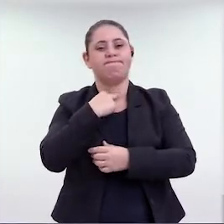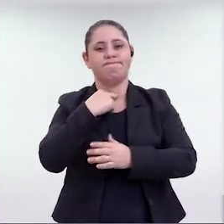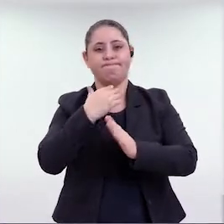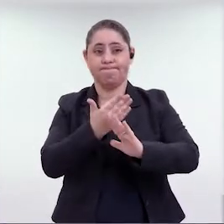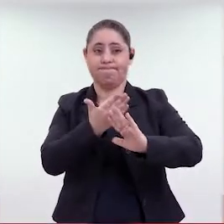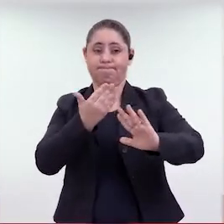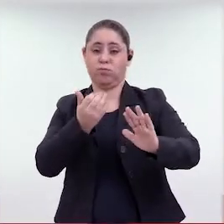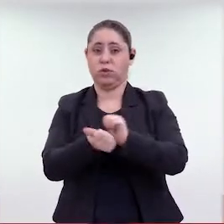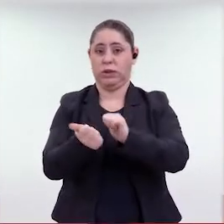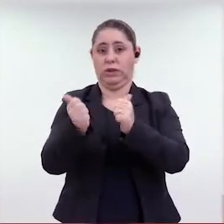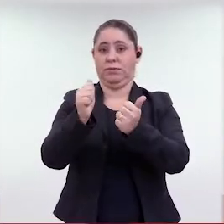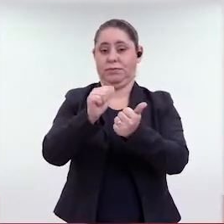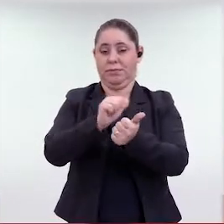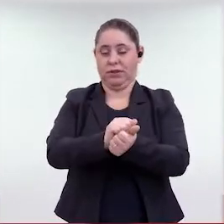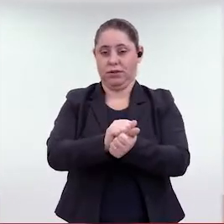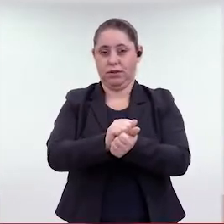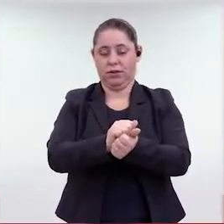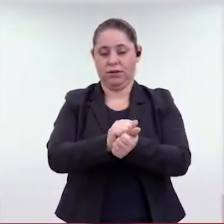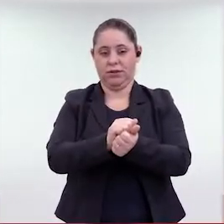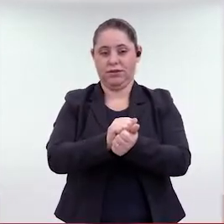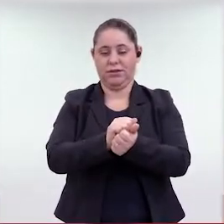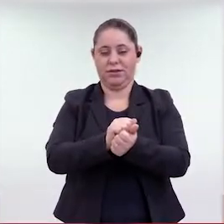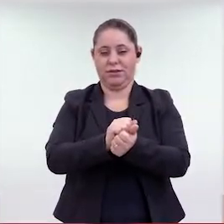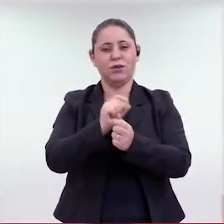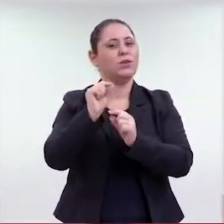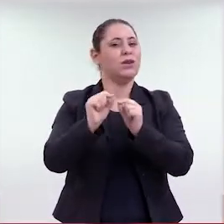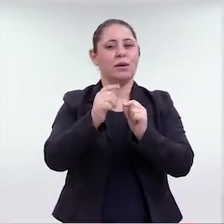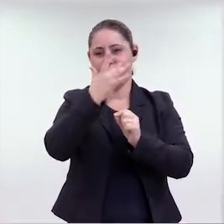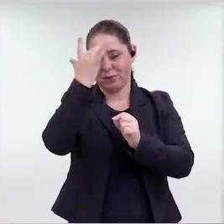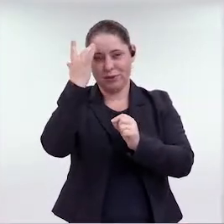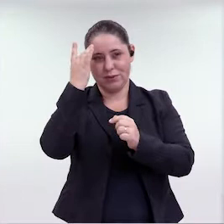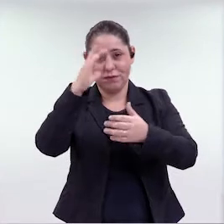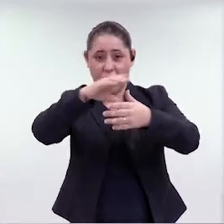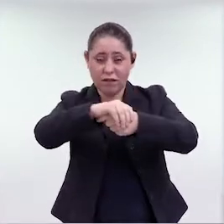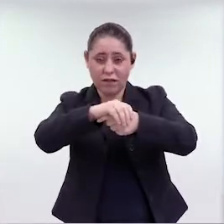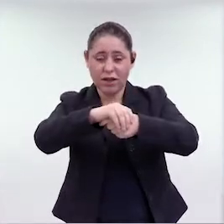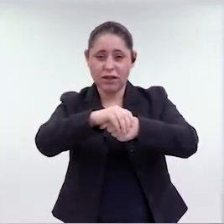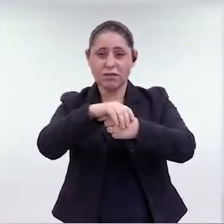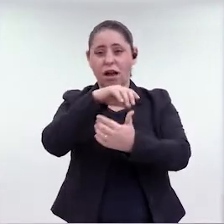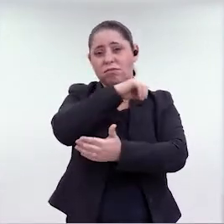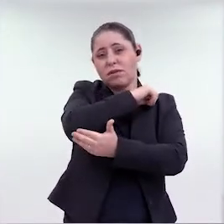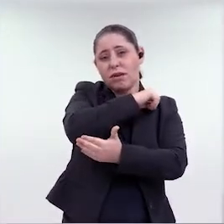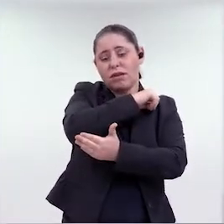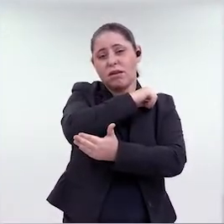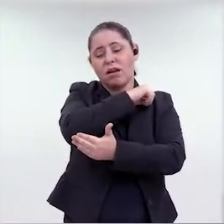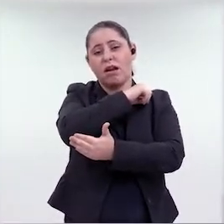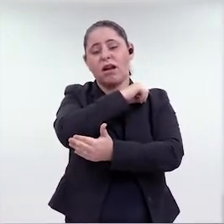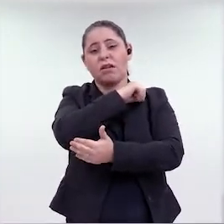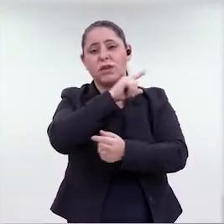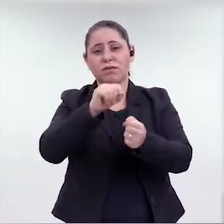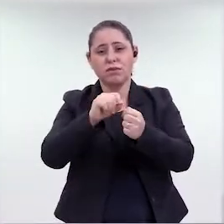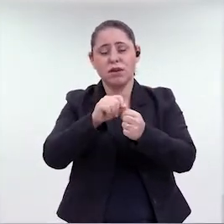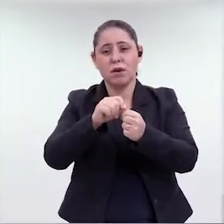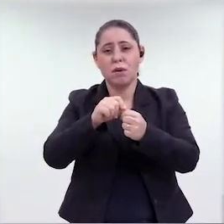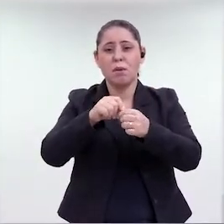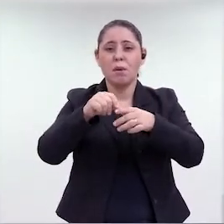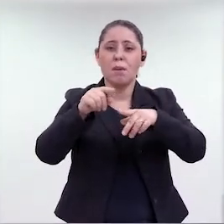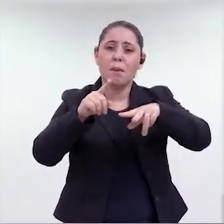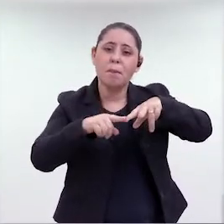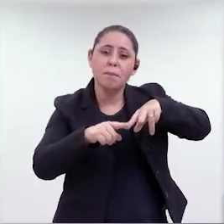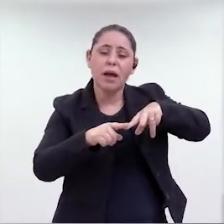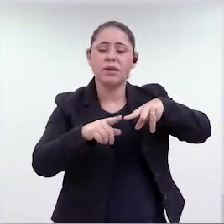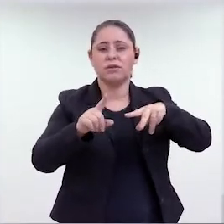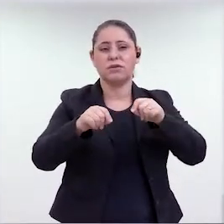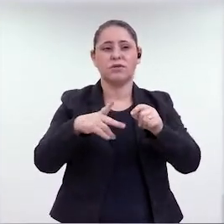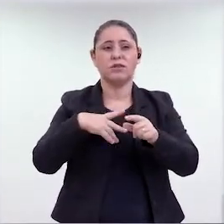que me readequar, e é engraçado que, assim, tem gente que vai e faz com a mão, tem gente que vai com o cotovelo, tem gente que vai com o pezinho, aí na